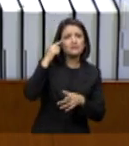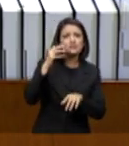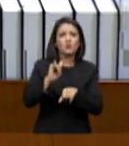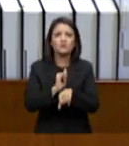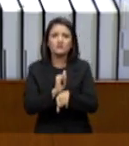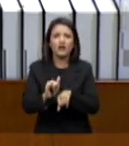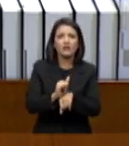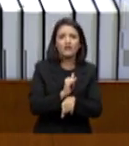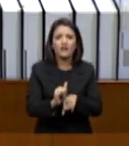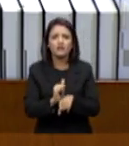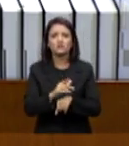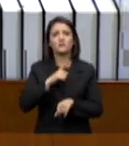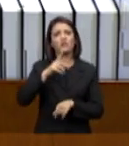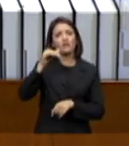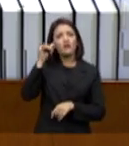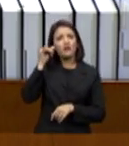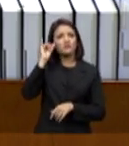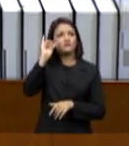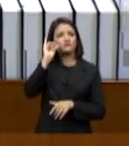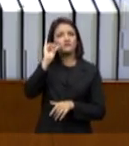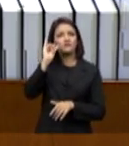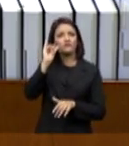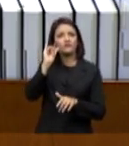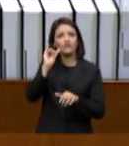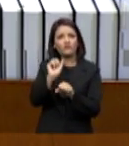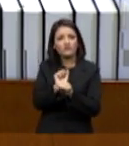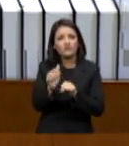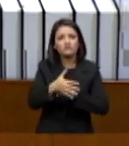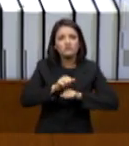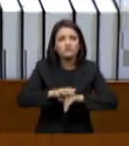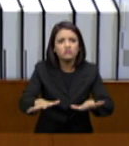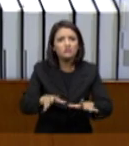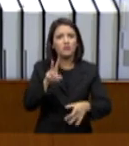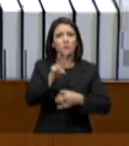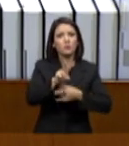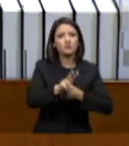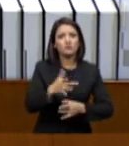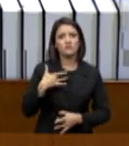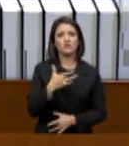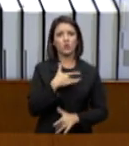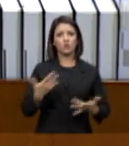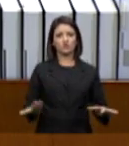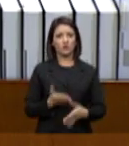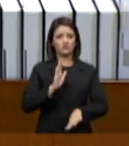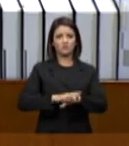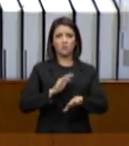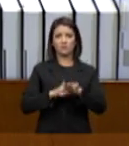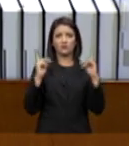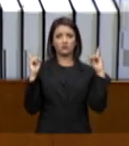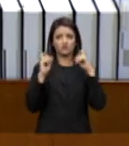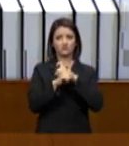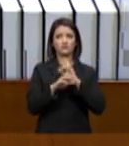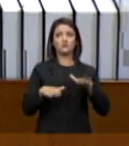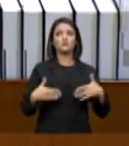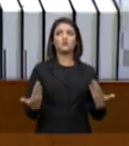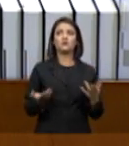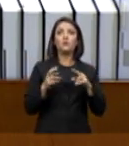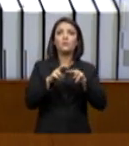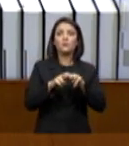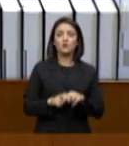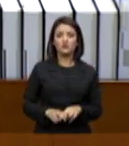medidas de prevenção e de defesa da saúde neste momento crítico nesse sentido